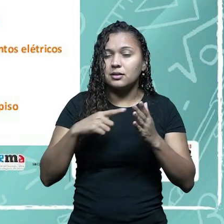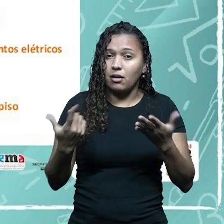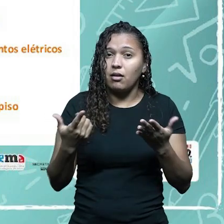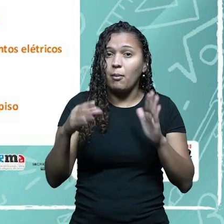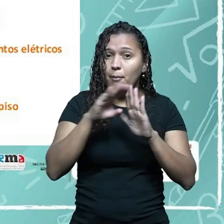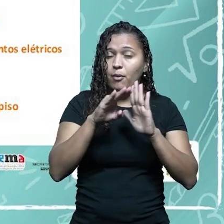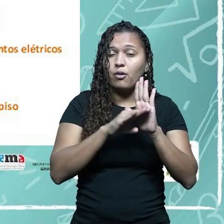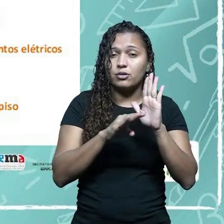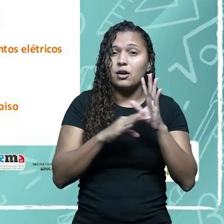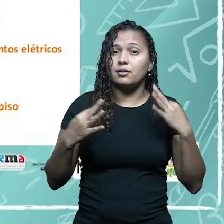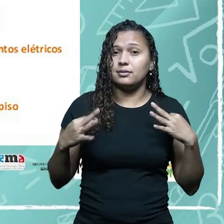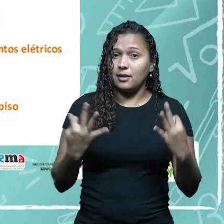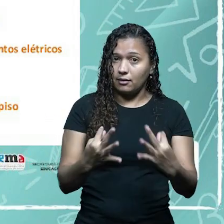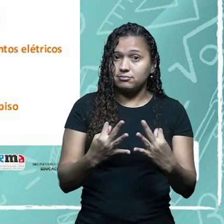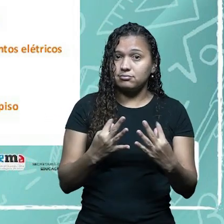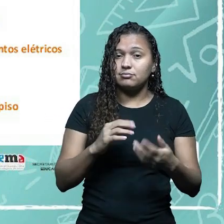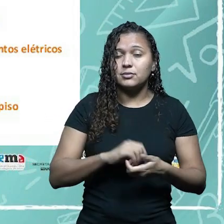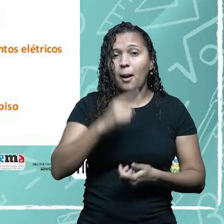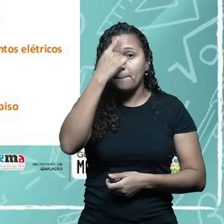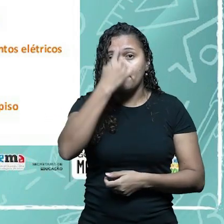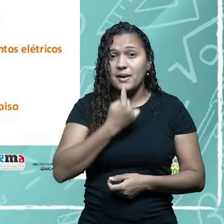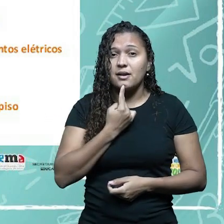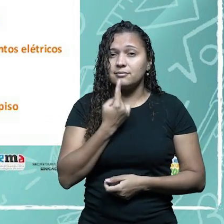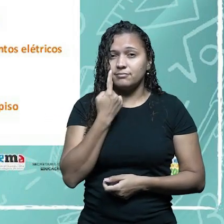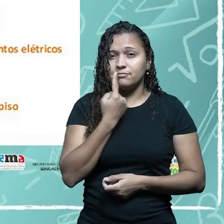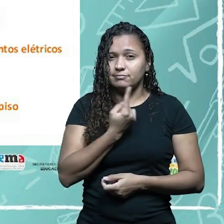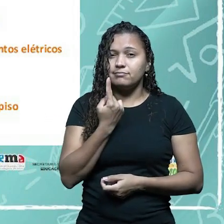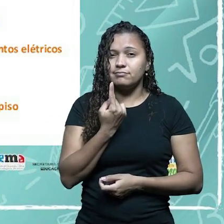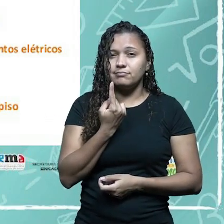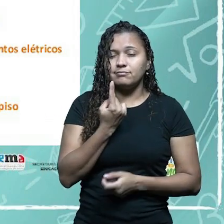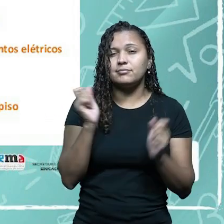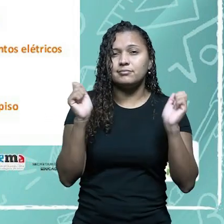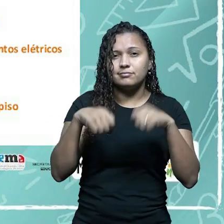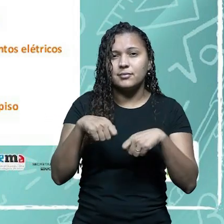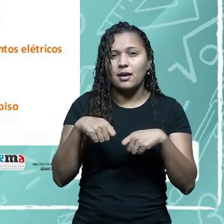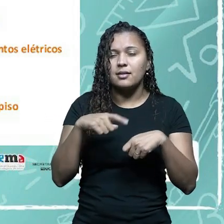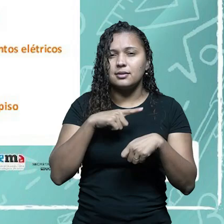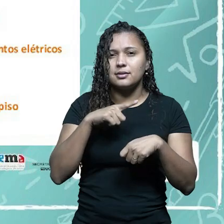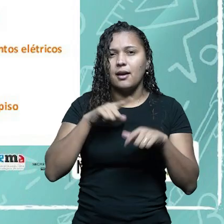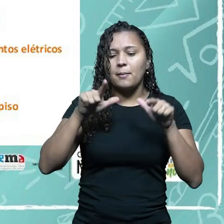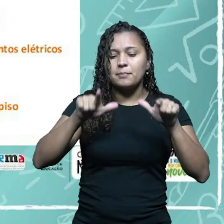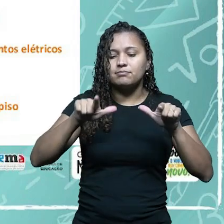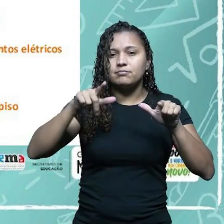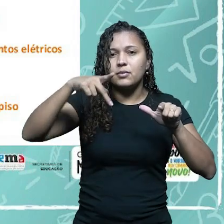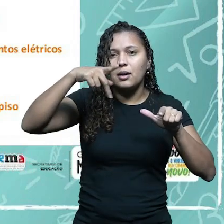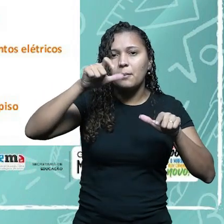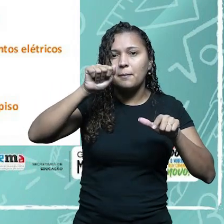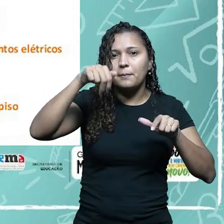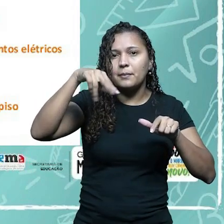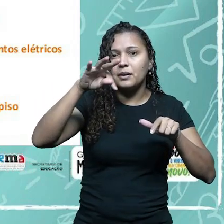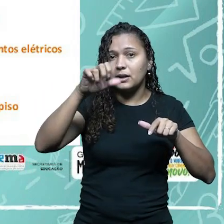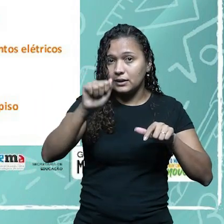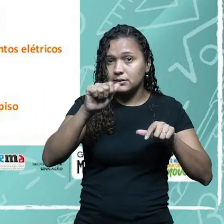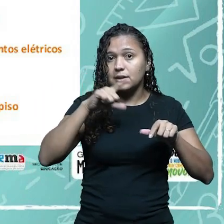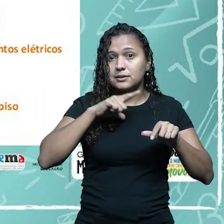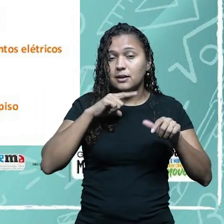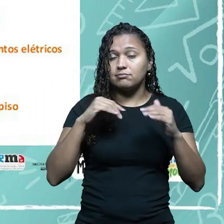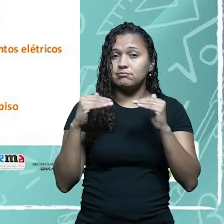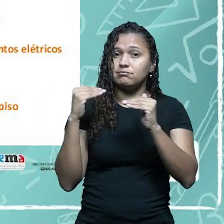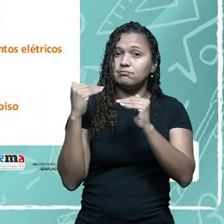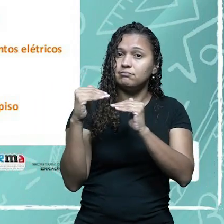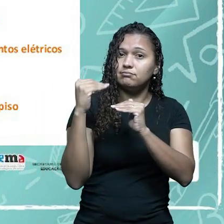que compõem um projeto técnico. Então aqui, como vocês podem observar, nós temos uma planta e